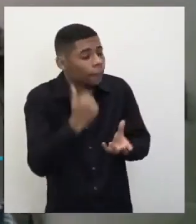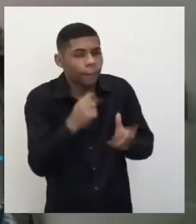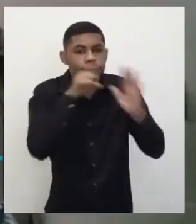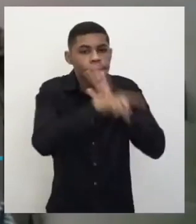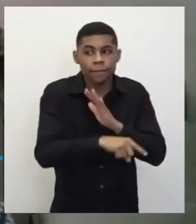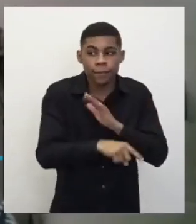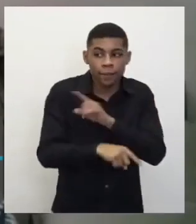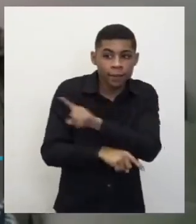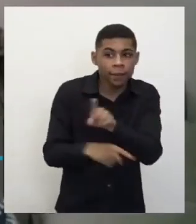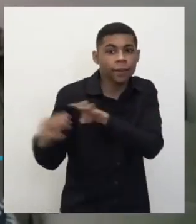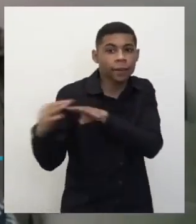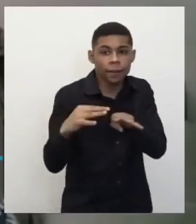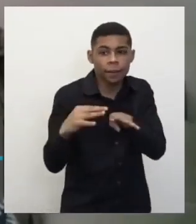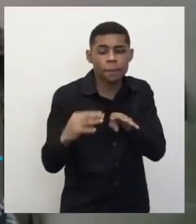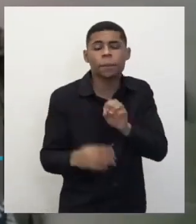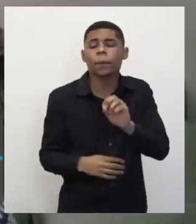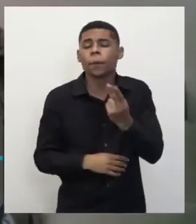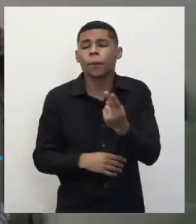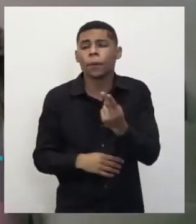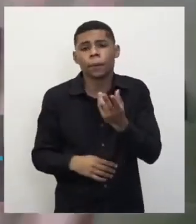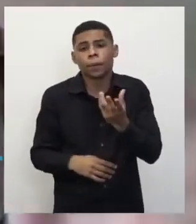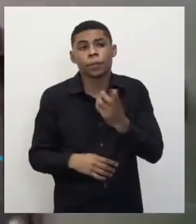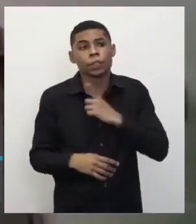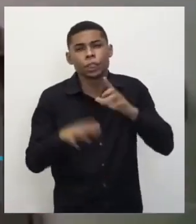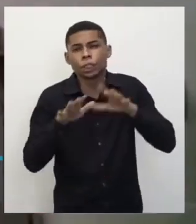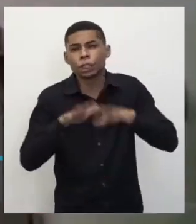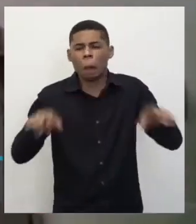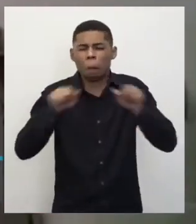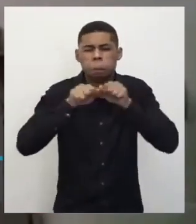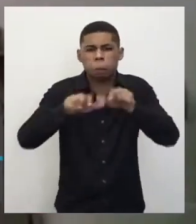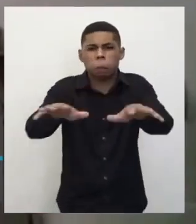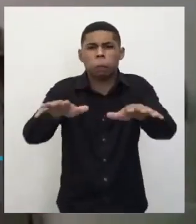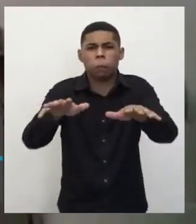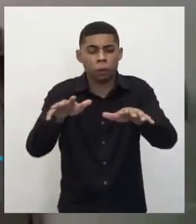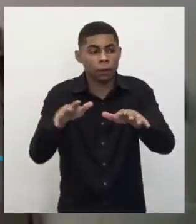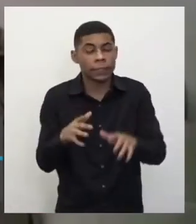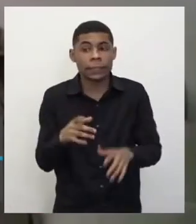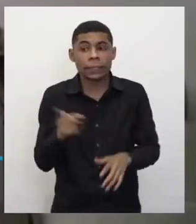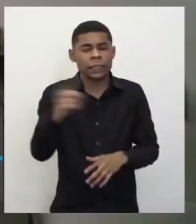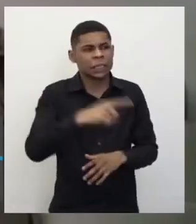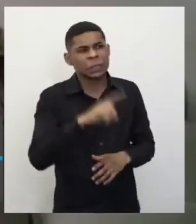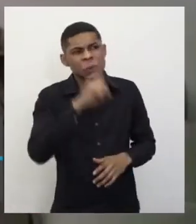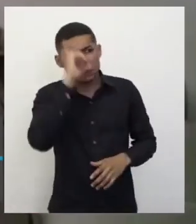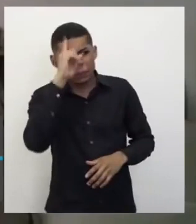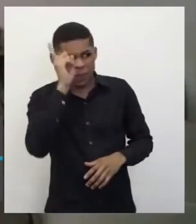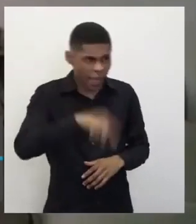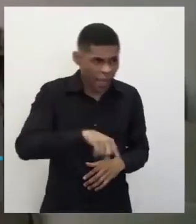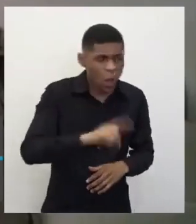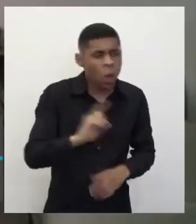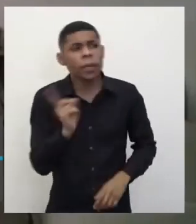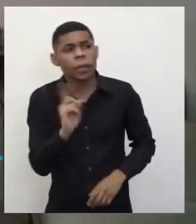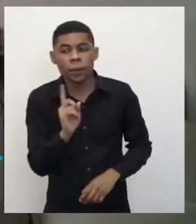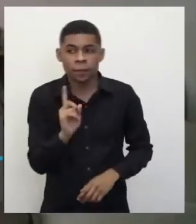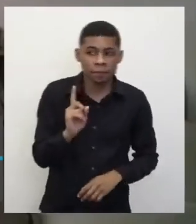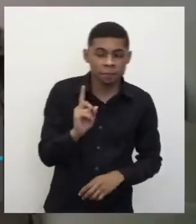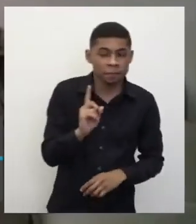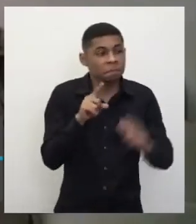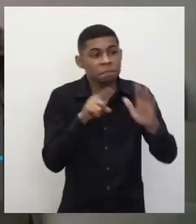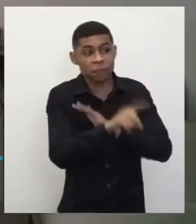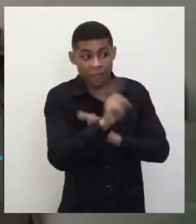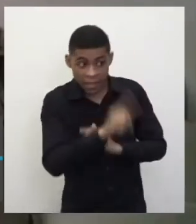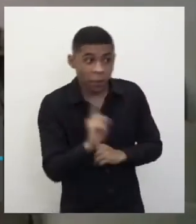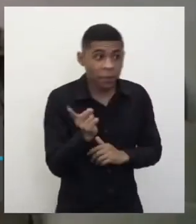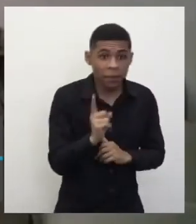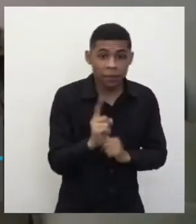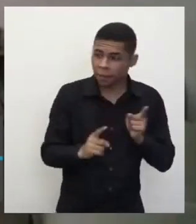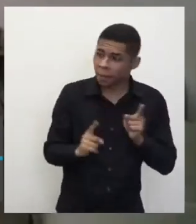que esteja na mídia aí, que seja relevante, e que esse entrevistado